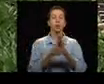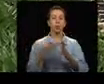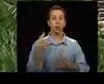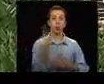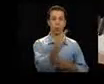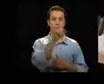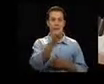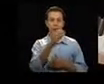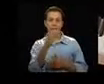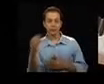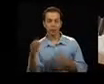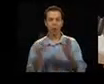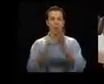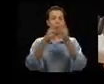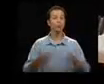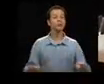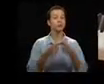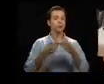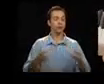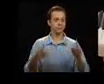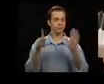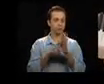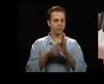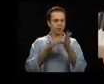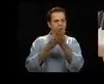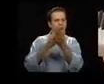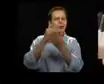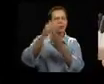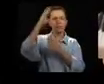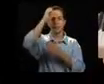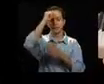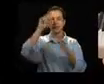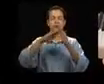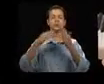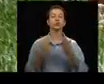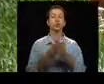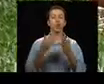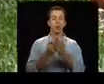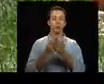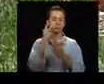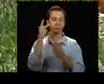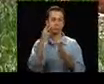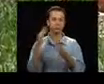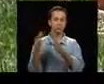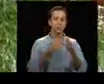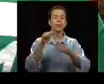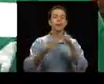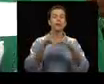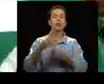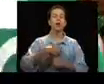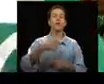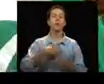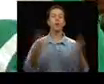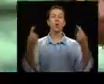Processo de alfabetização musical, do início da aprendizagem musical das escolas tradicionais, ele trabalha